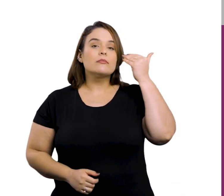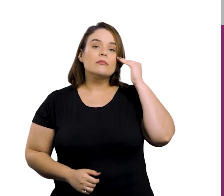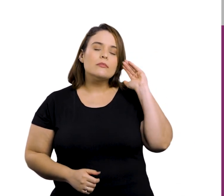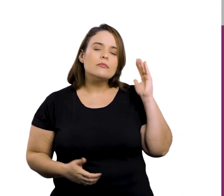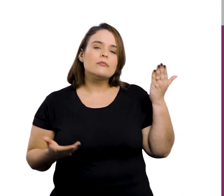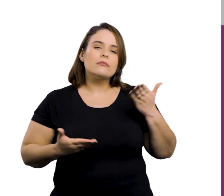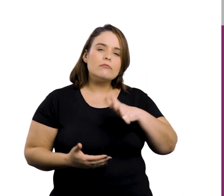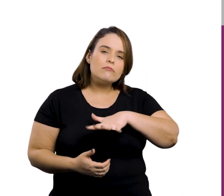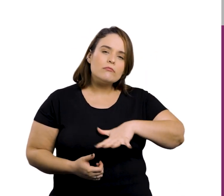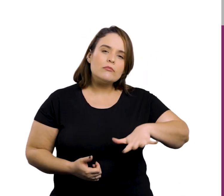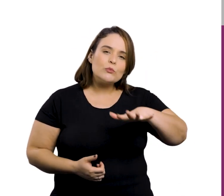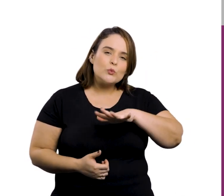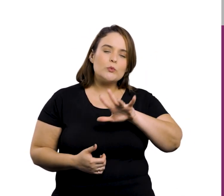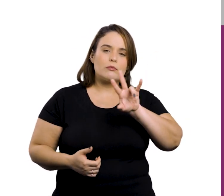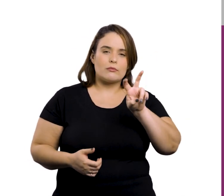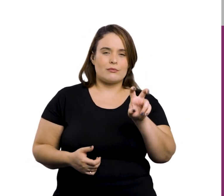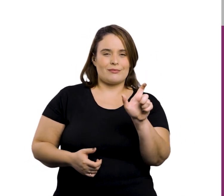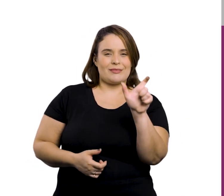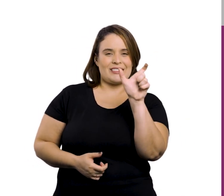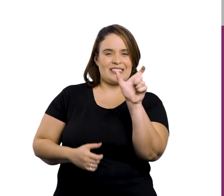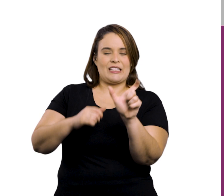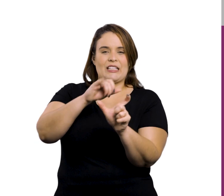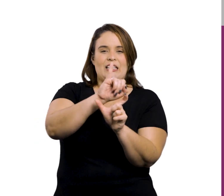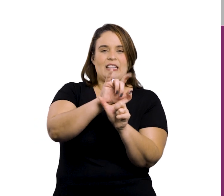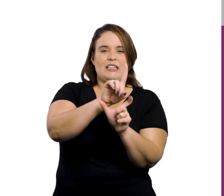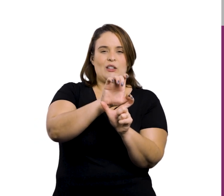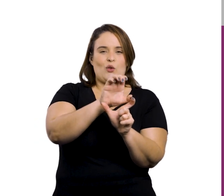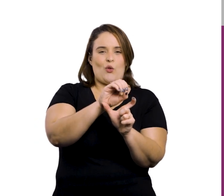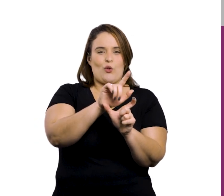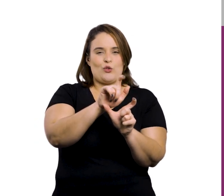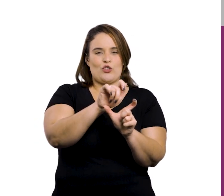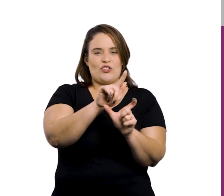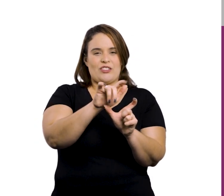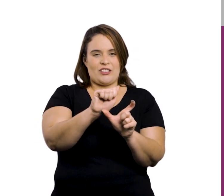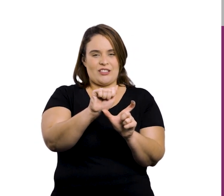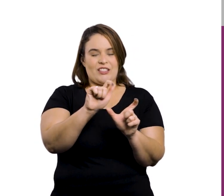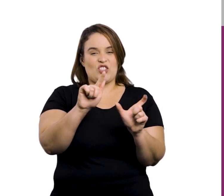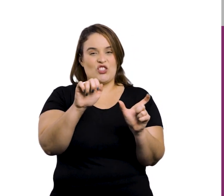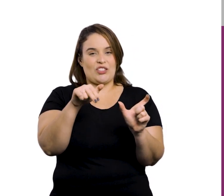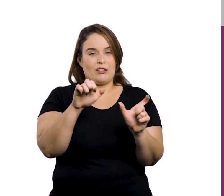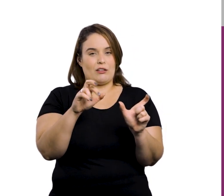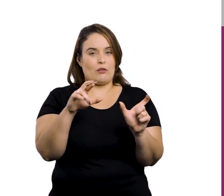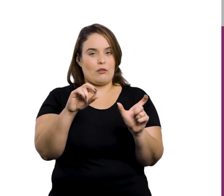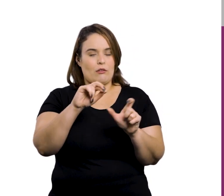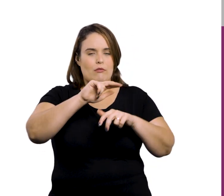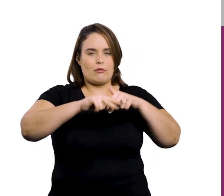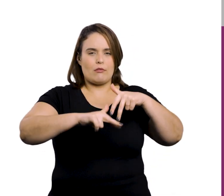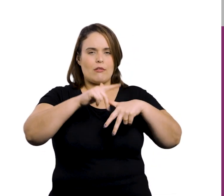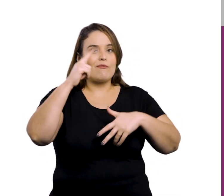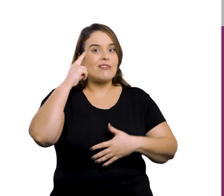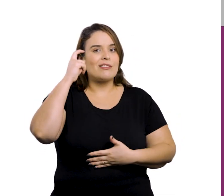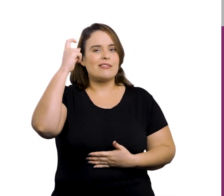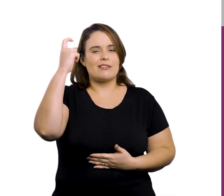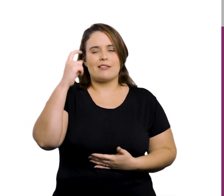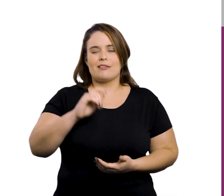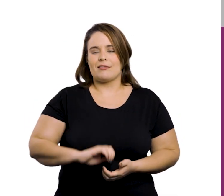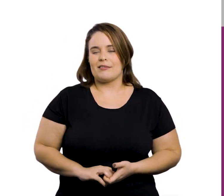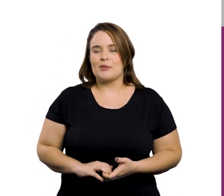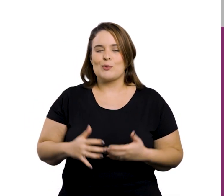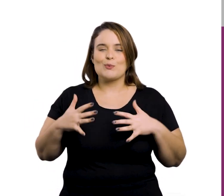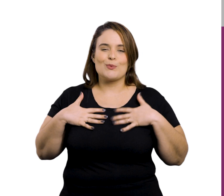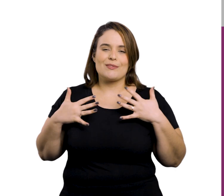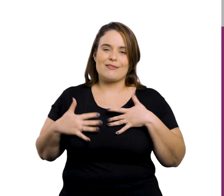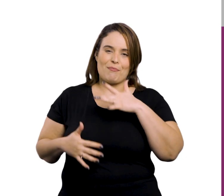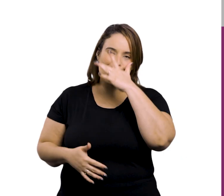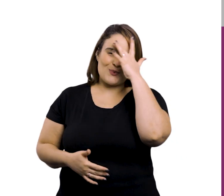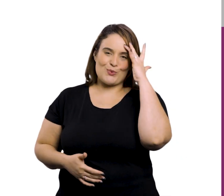importante entendermos nesse cenário é que o termo ideologia de gênero é muito mais uma invenção criada para